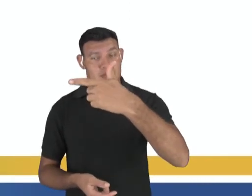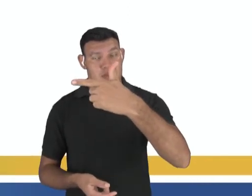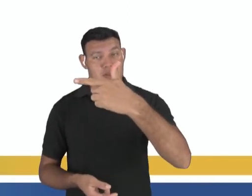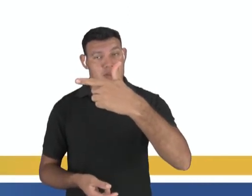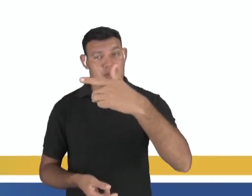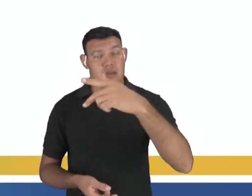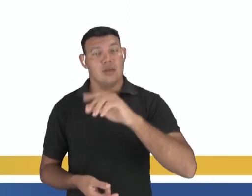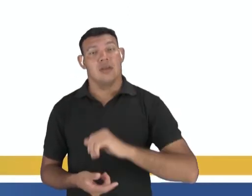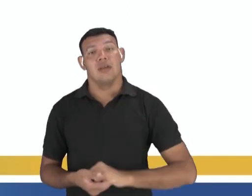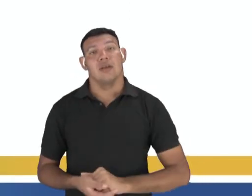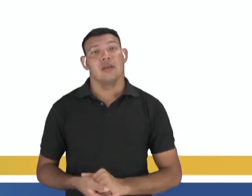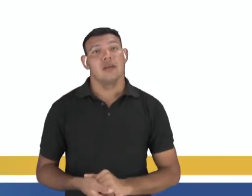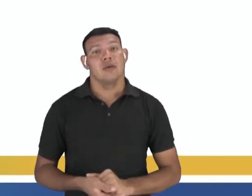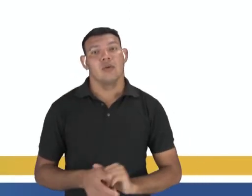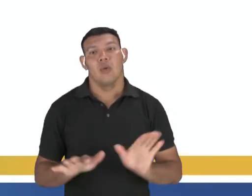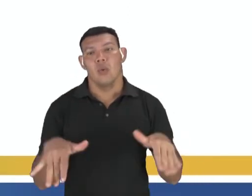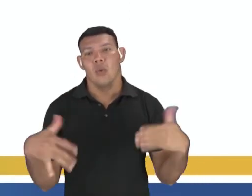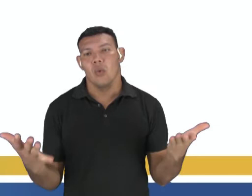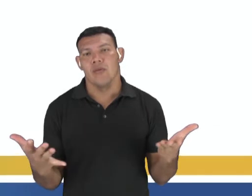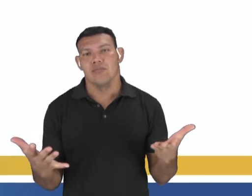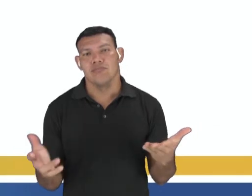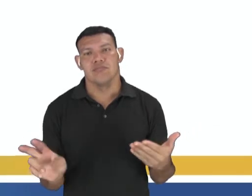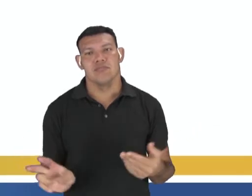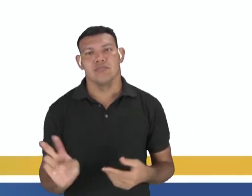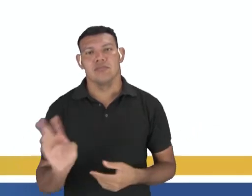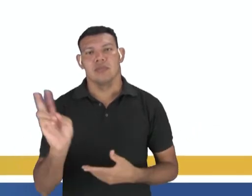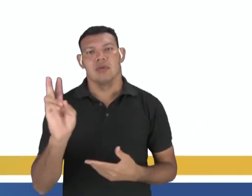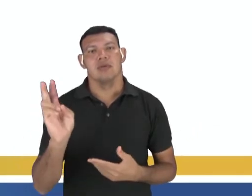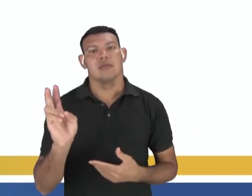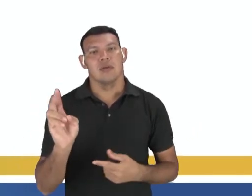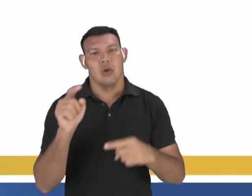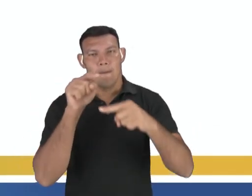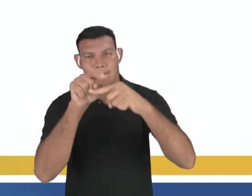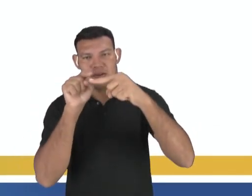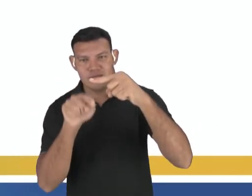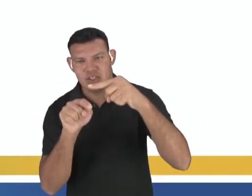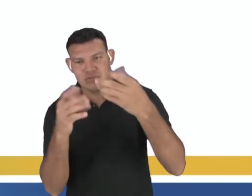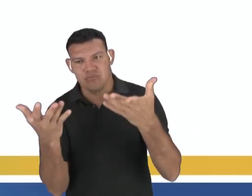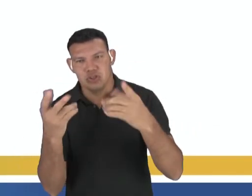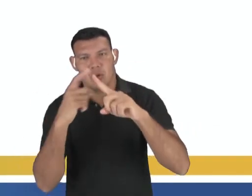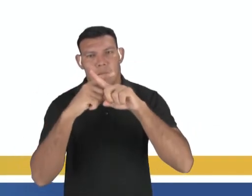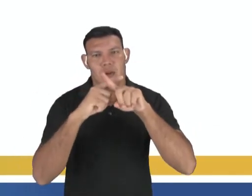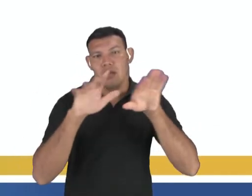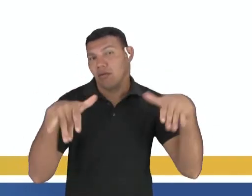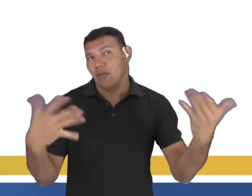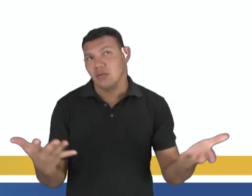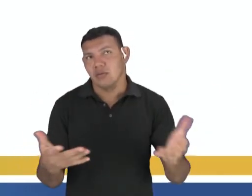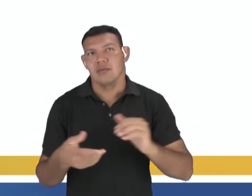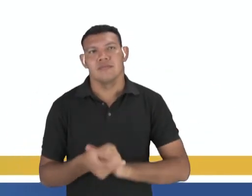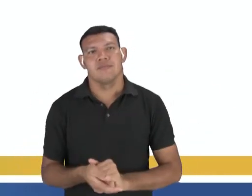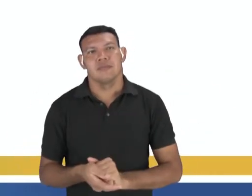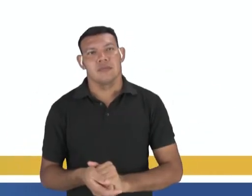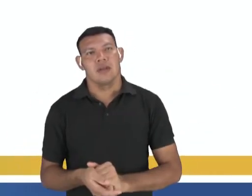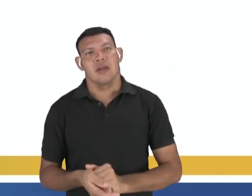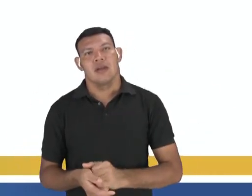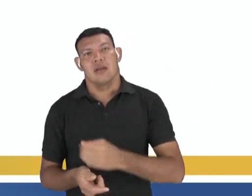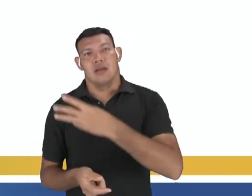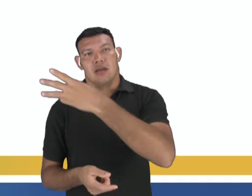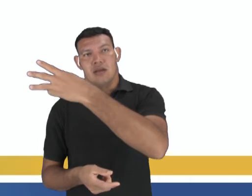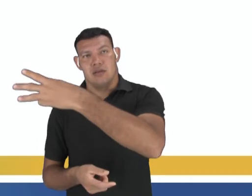que valor para centímetro? E aí, eu vou multiplicar ou vou dividir? Bom, eu vou multiplicar. Então 32 multiplicado